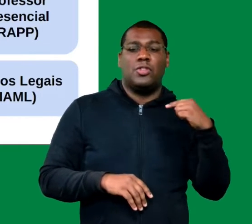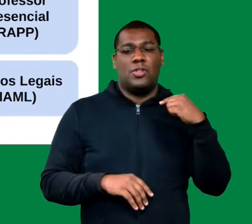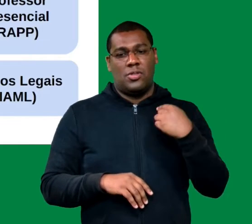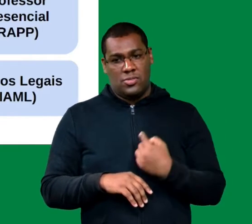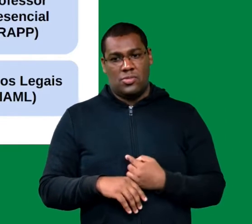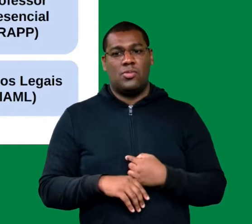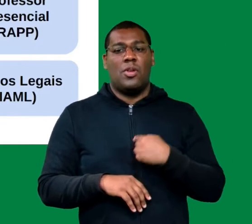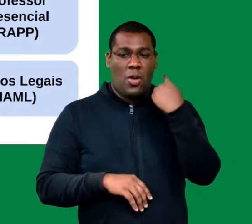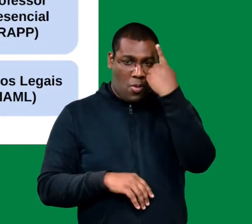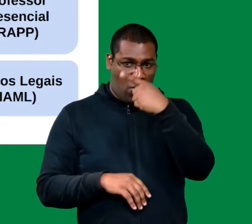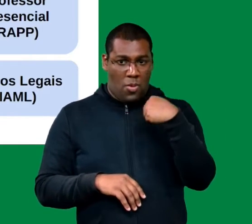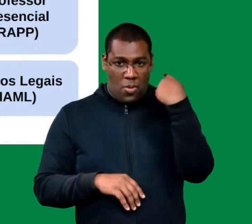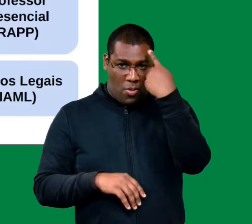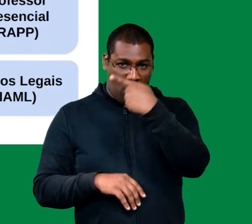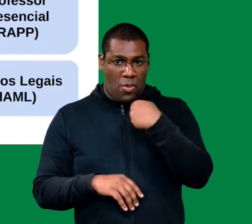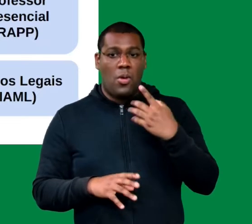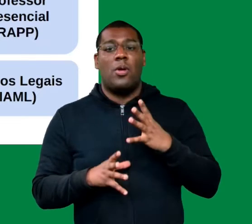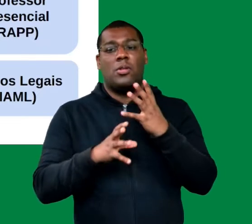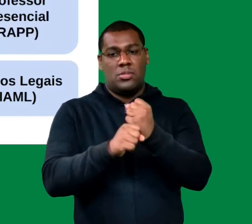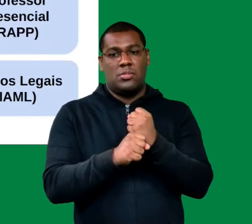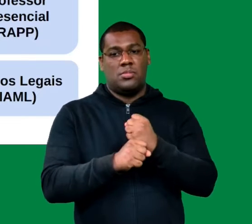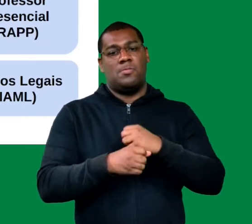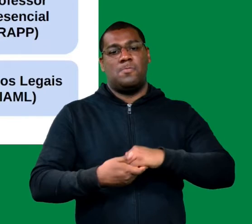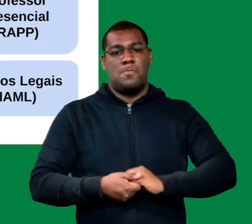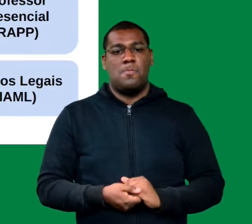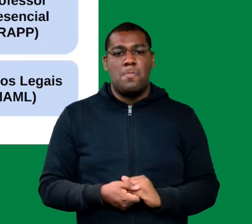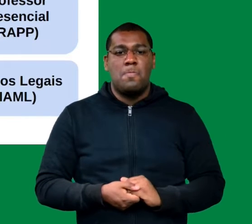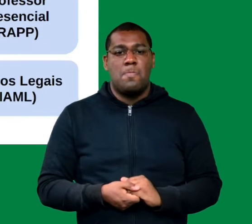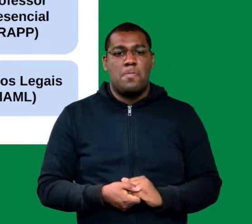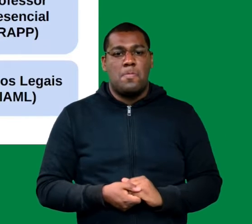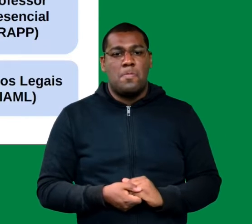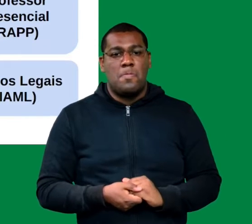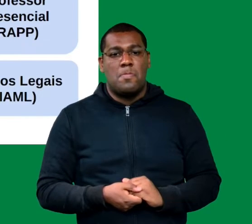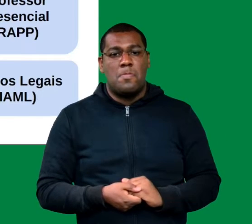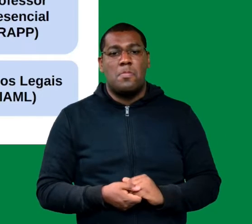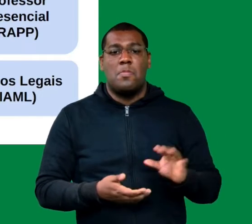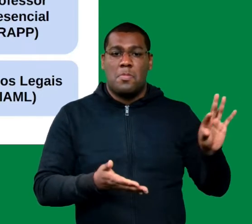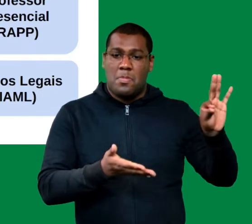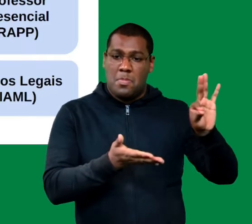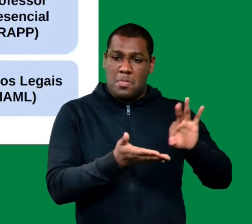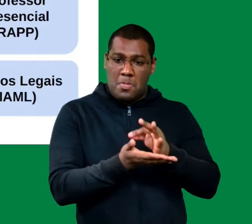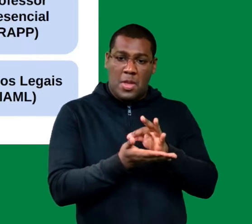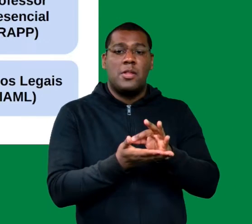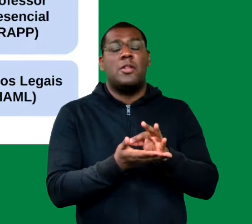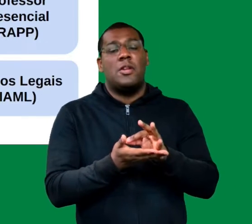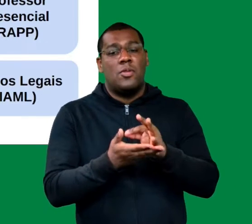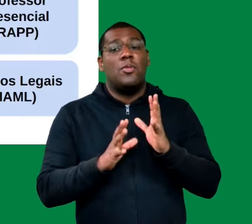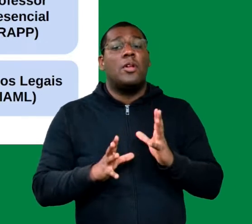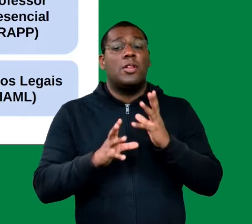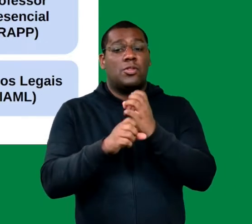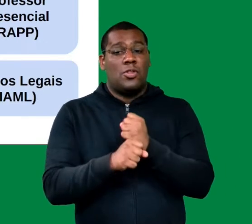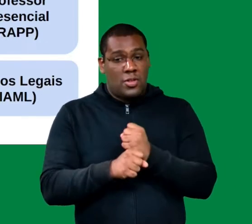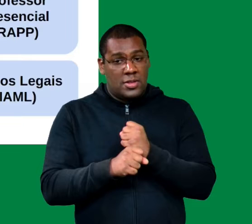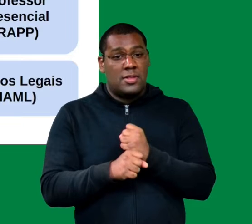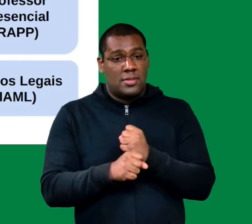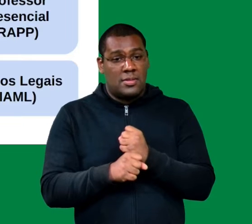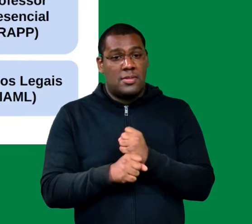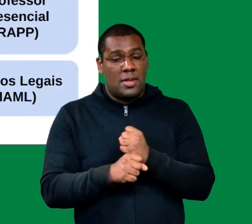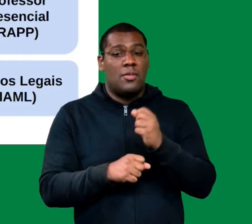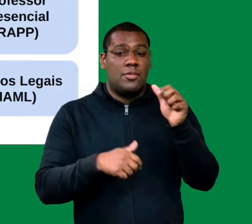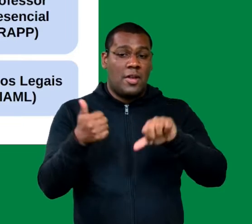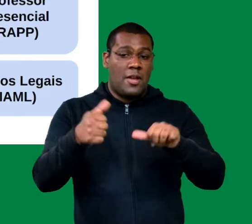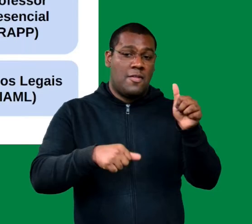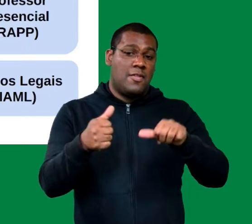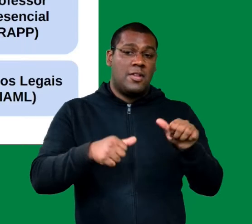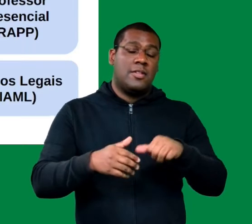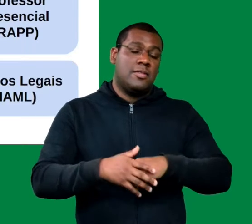uma etapa do cálculo da matrícula total. Então, a matrícula total tem que passar antes pela matrícula equalizada. E nós